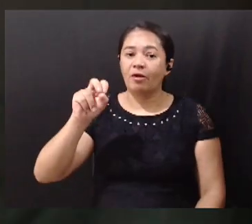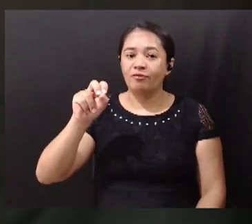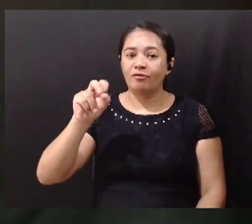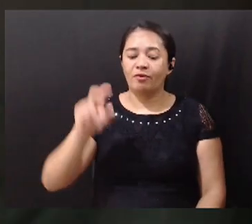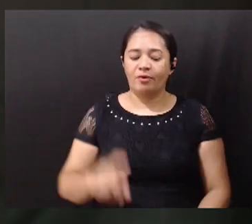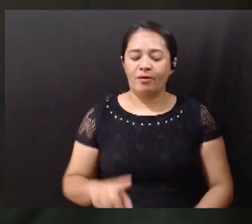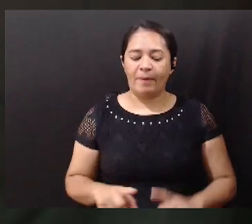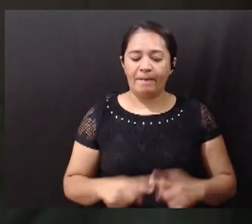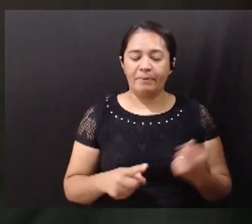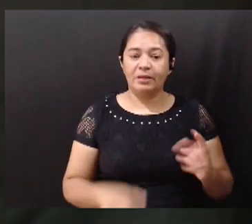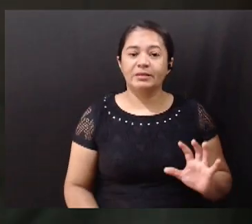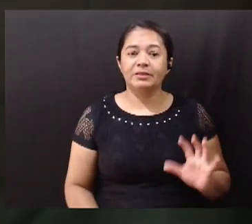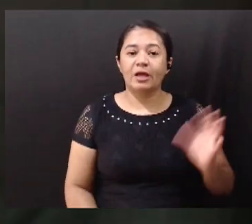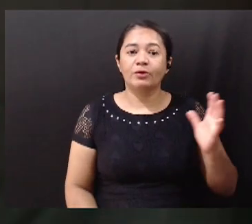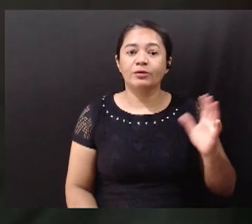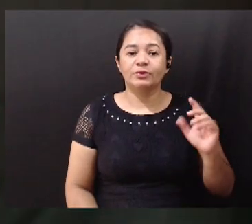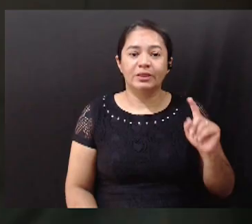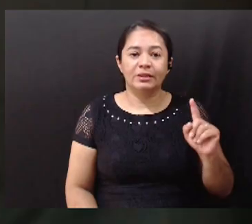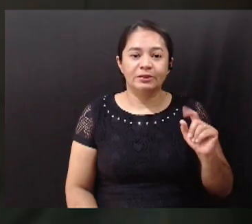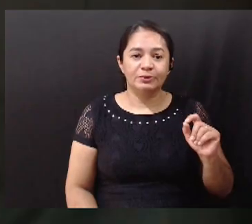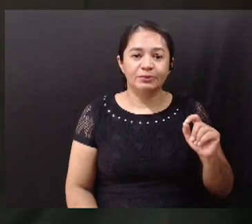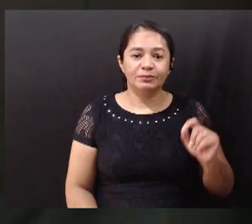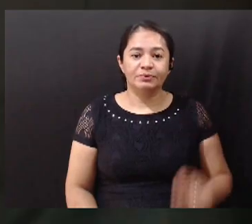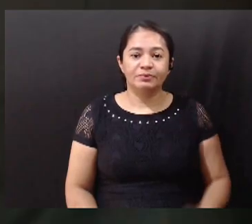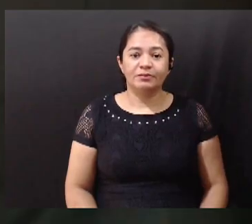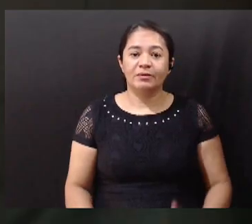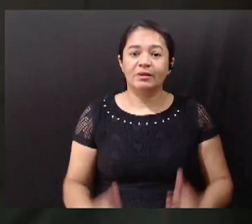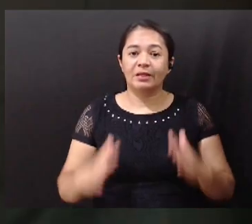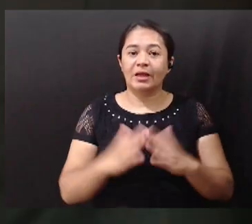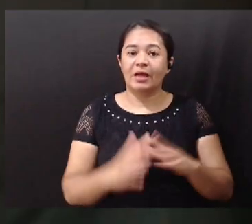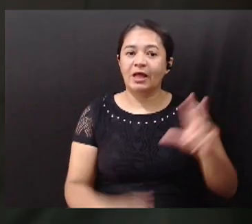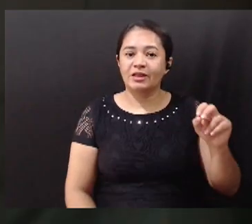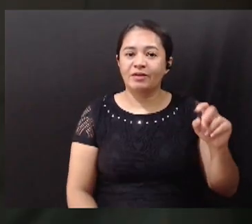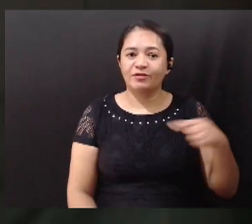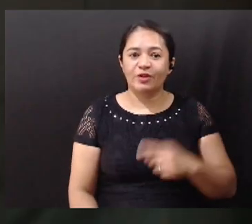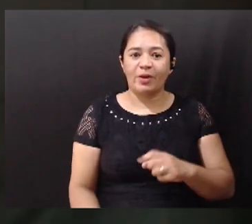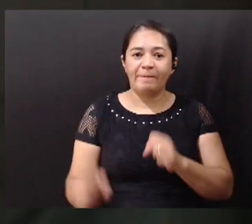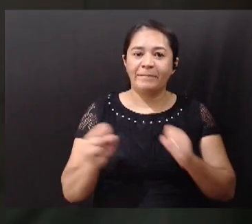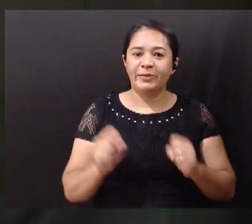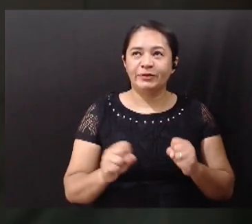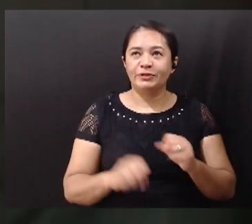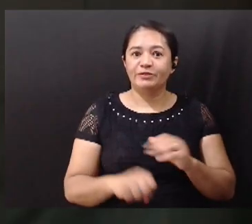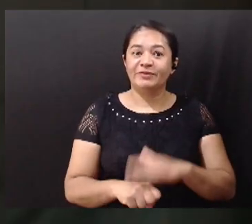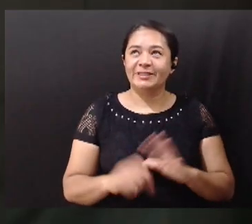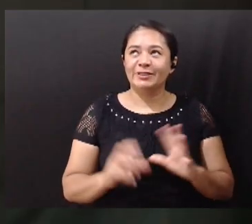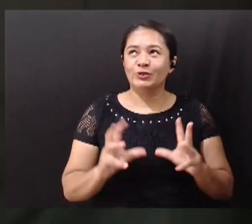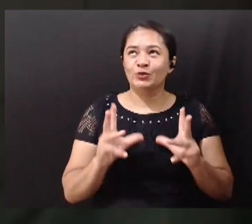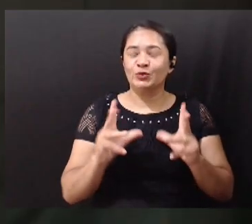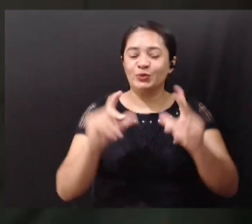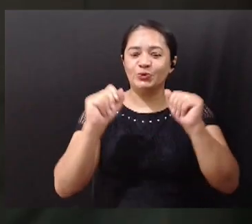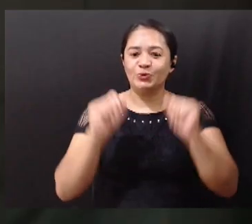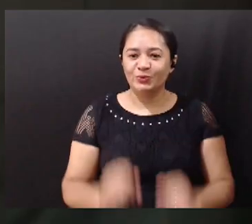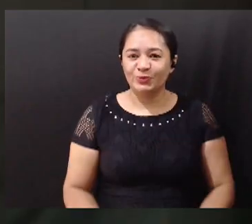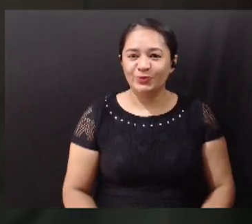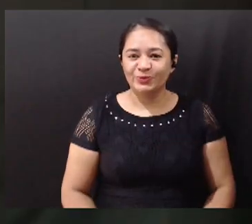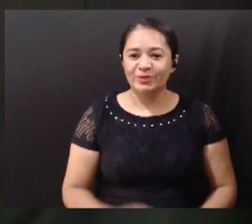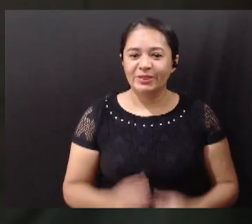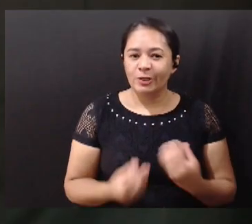aquela questão também, que na casa da avó a gente pode fazer tudo, né? E aí, como é que a gente faz para